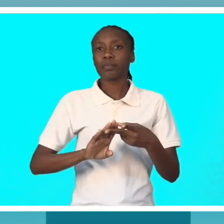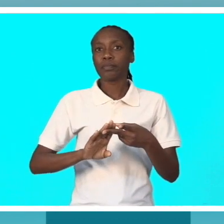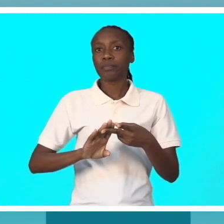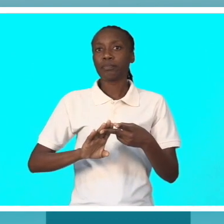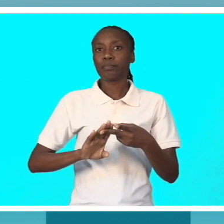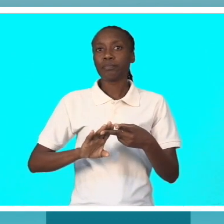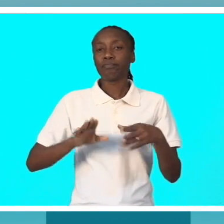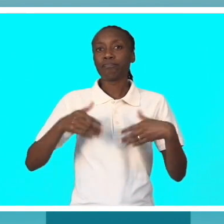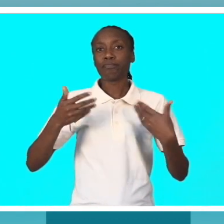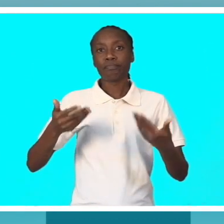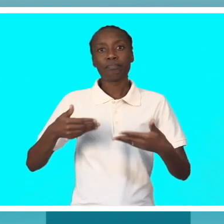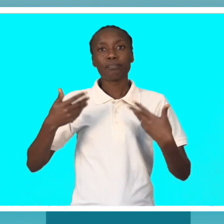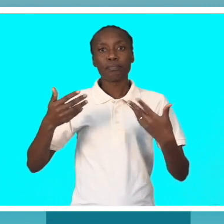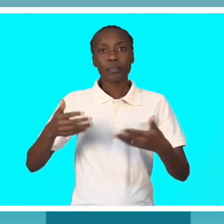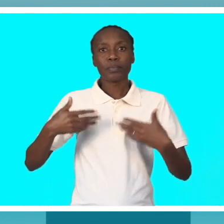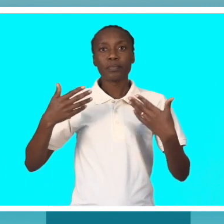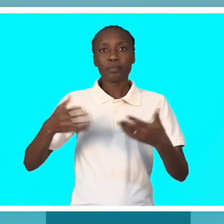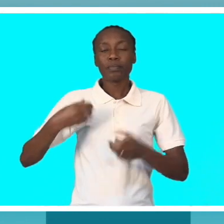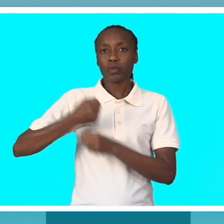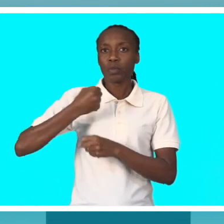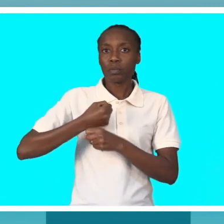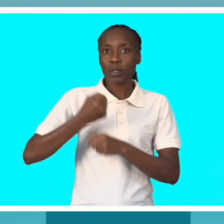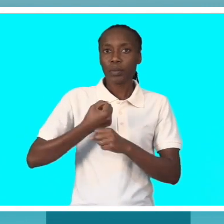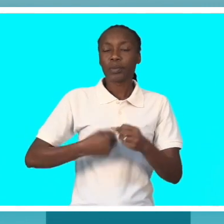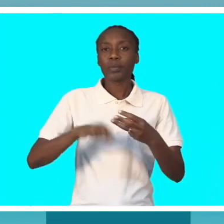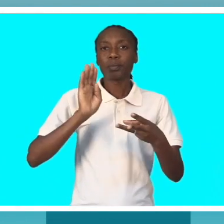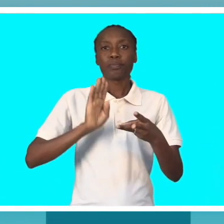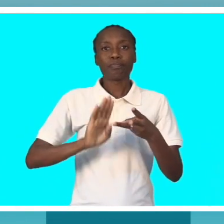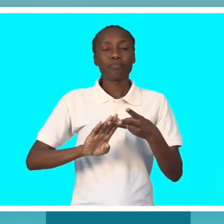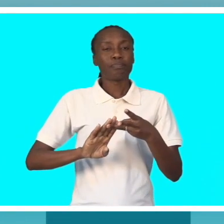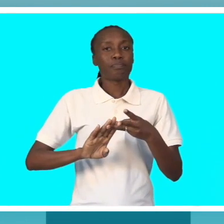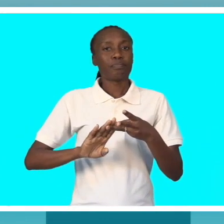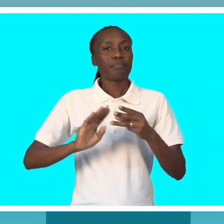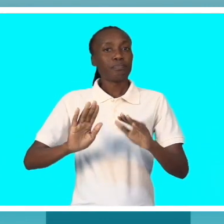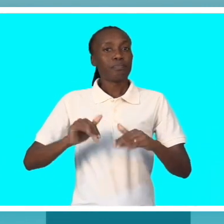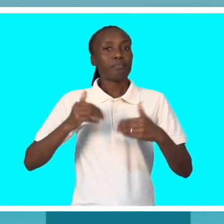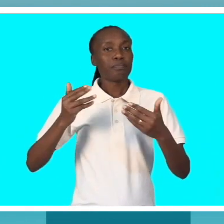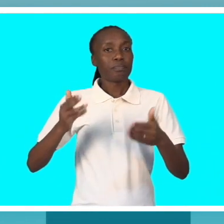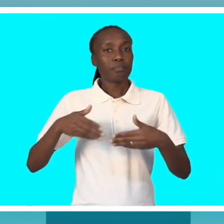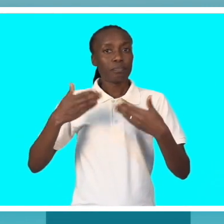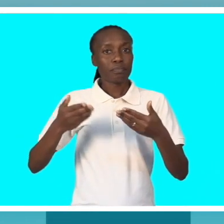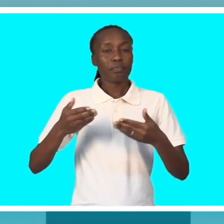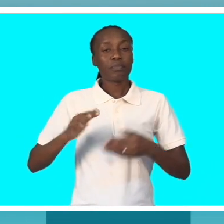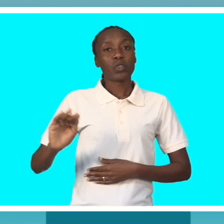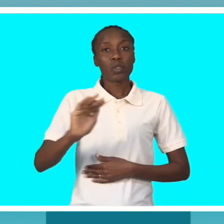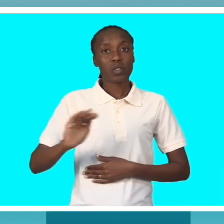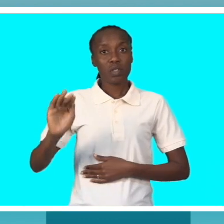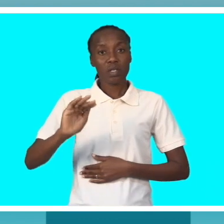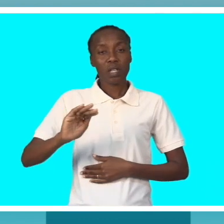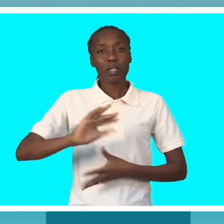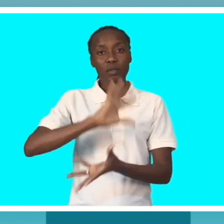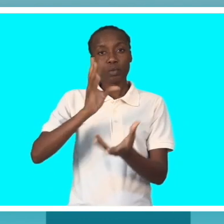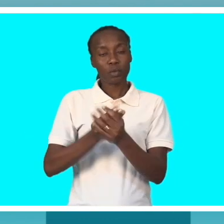da própria educação, depois do trabalho e